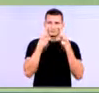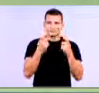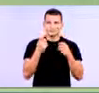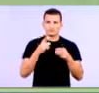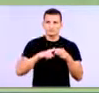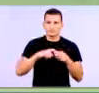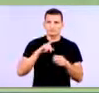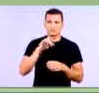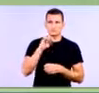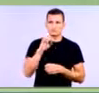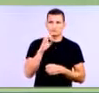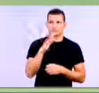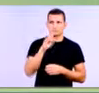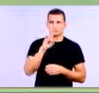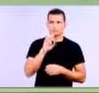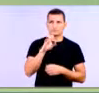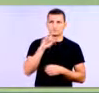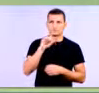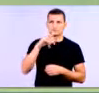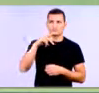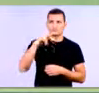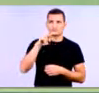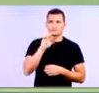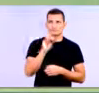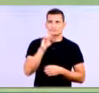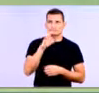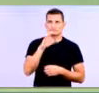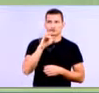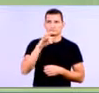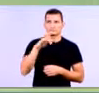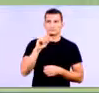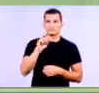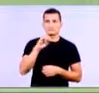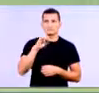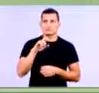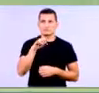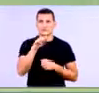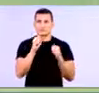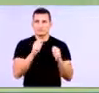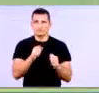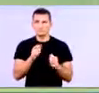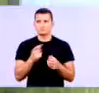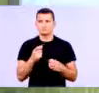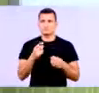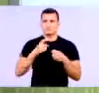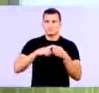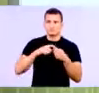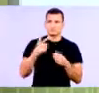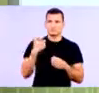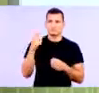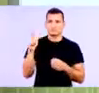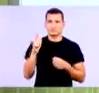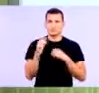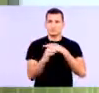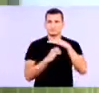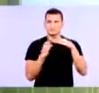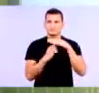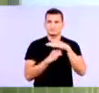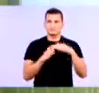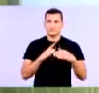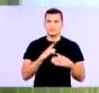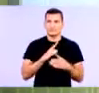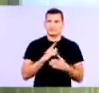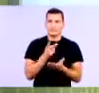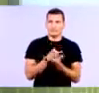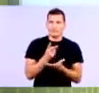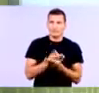acordo de reciprocidade. Por quê? Porque você pode montar uma parceria com uma outra empresa que tenha o